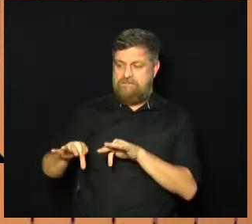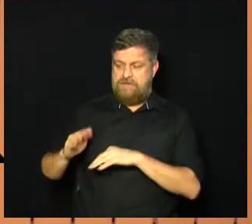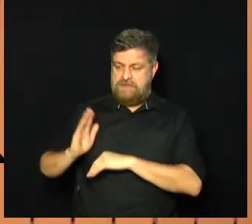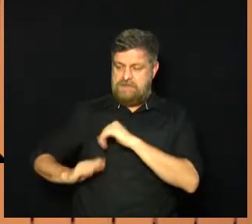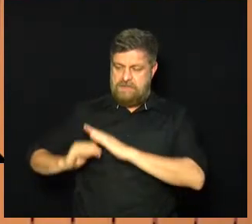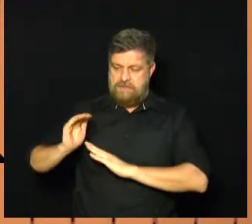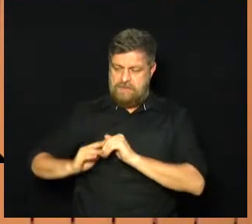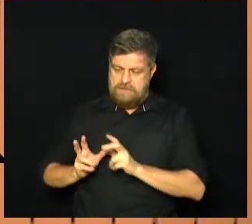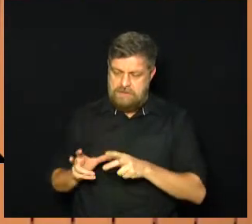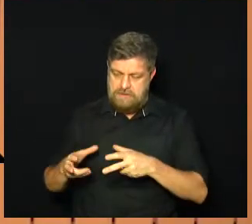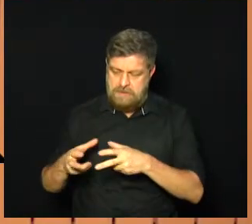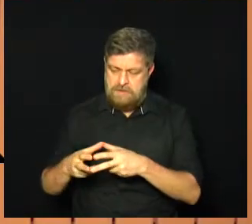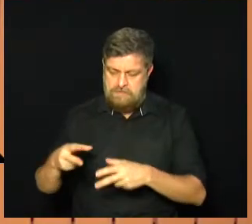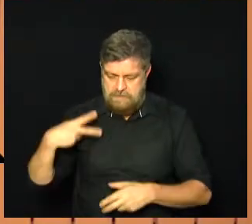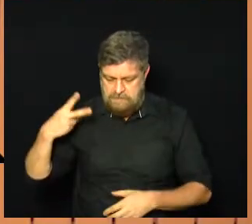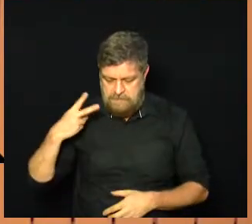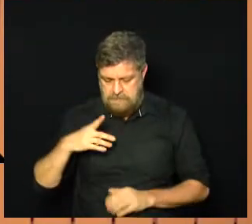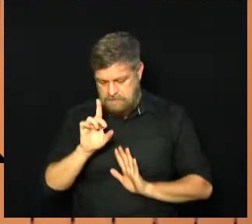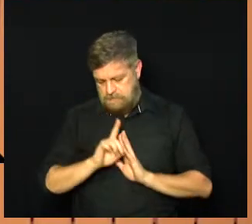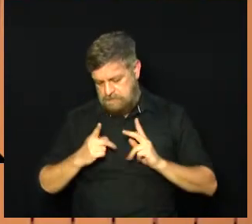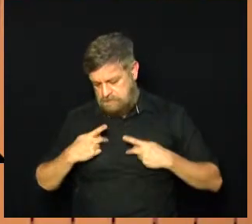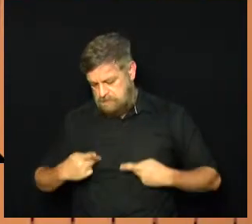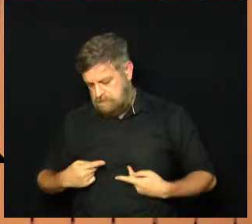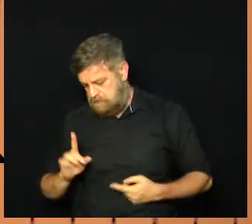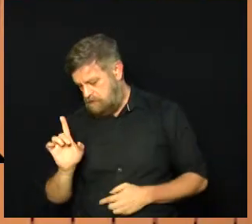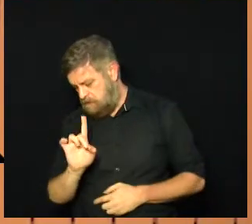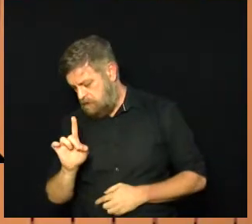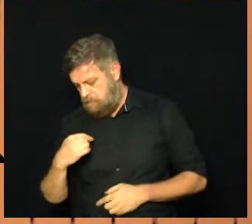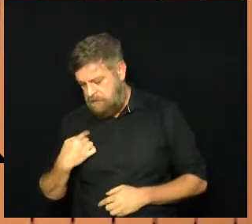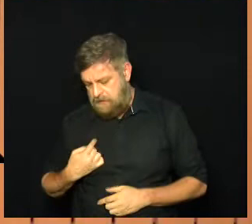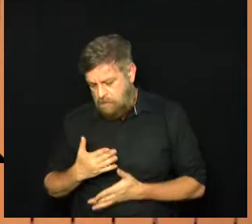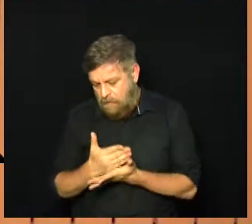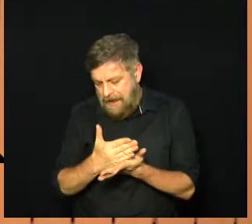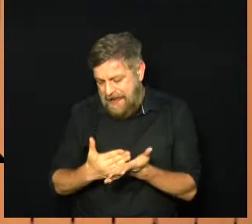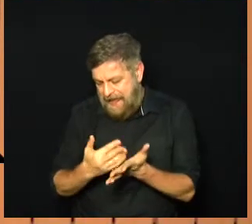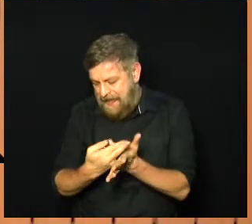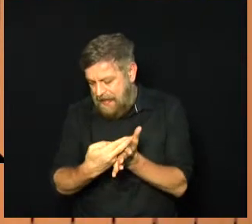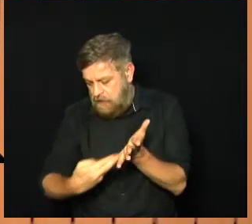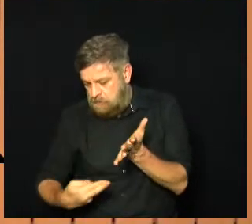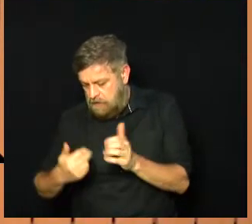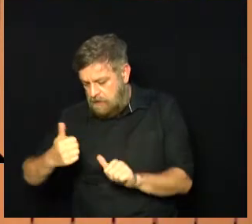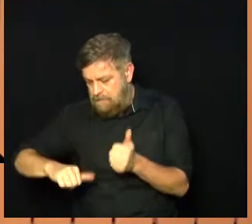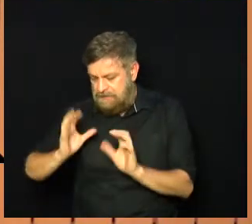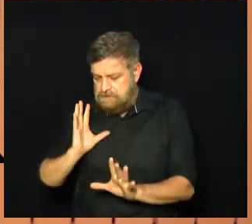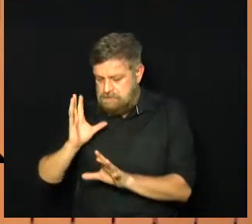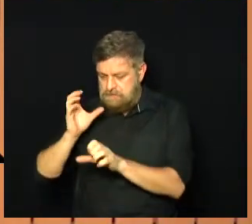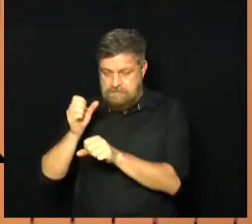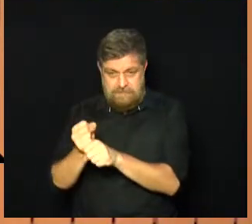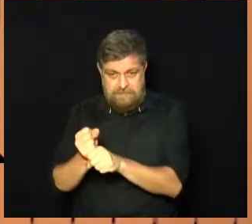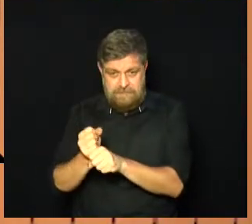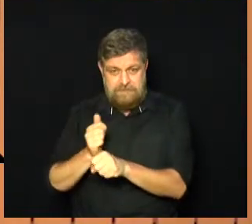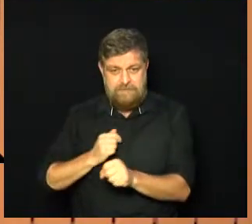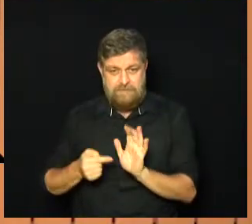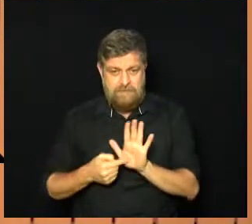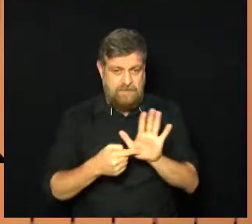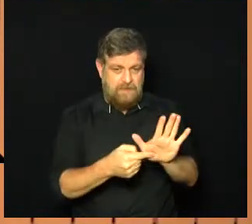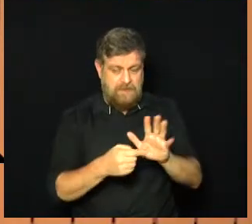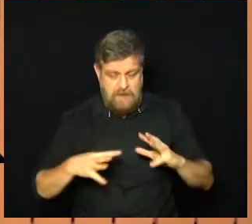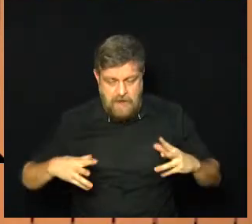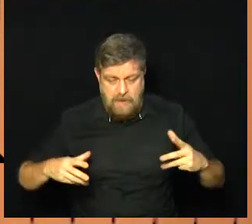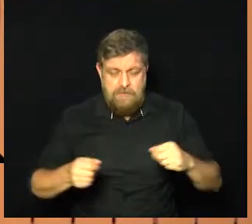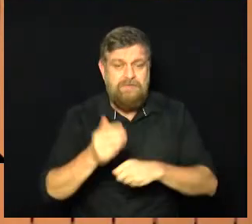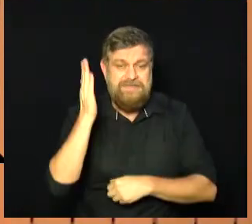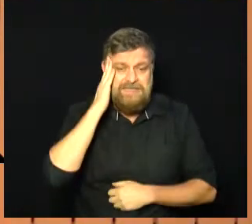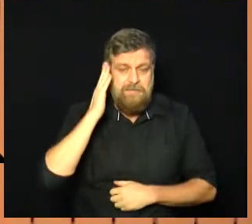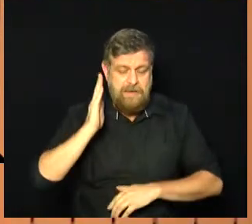atividade da comissão ou da subcomissão, é um relatório, é um balanço parcial, justamente para atualizar todo mundo do que foi